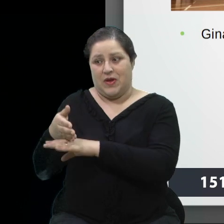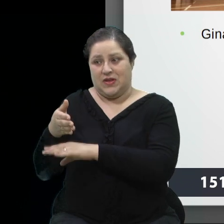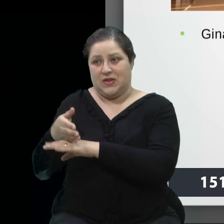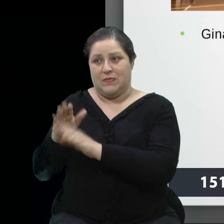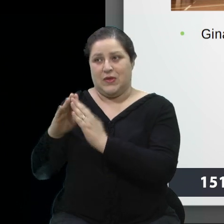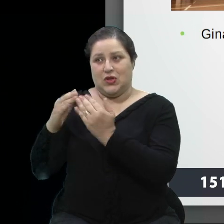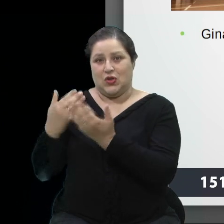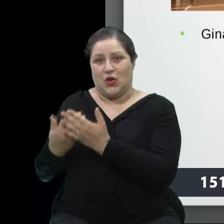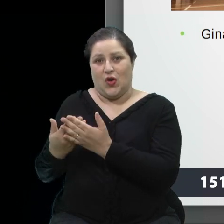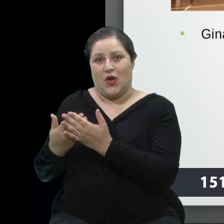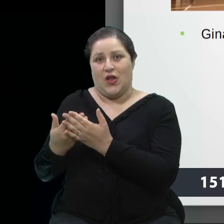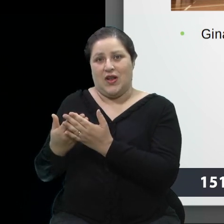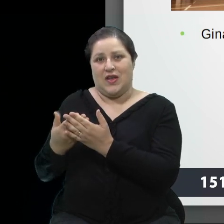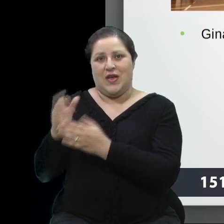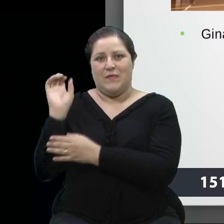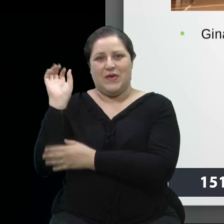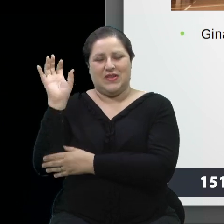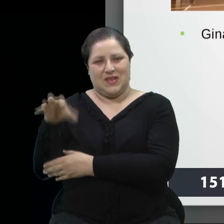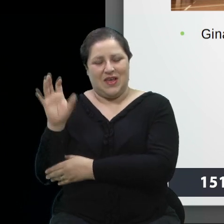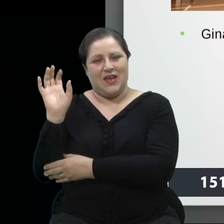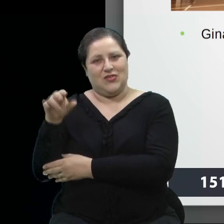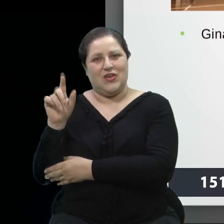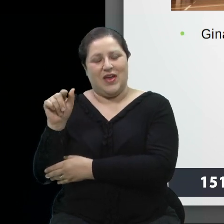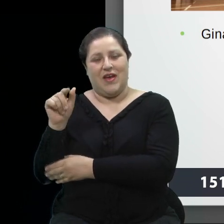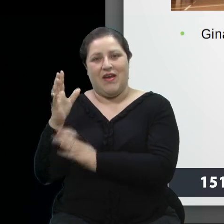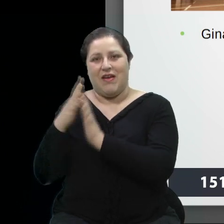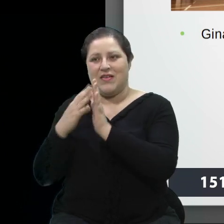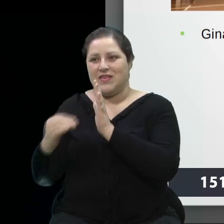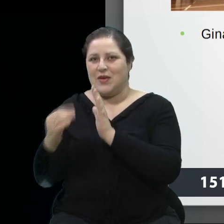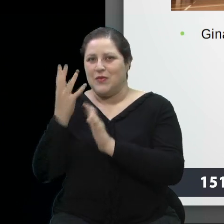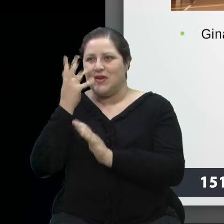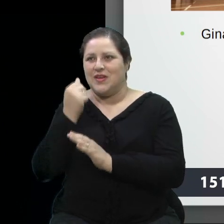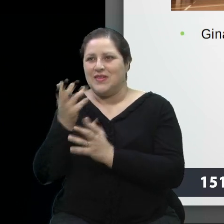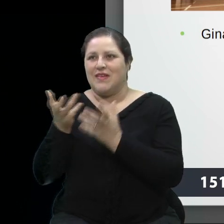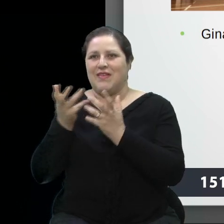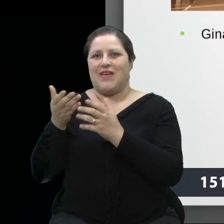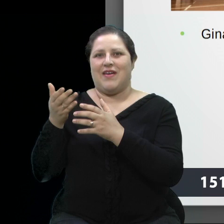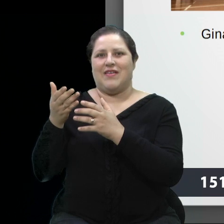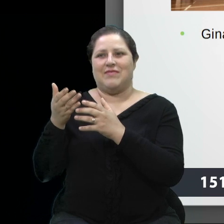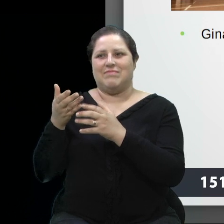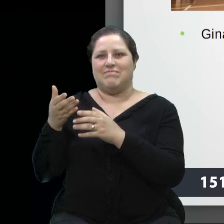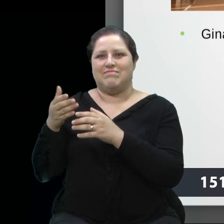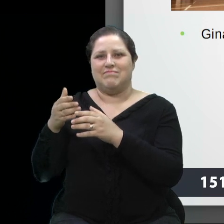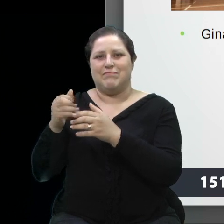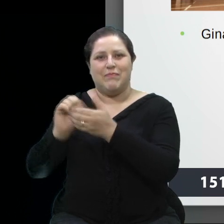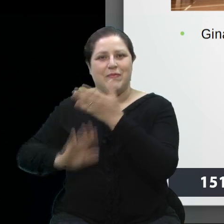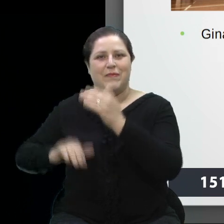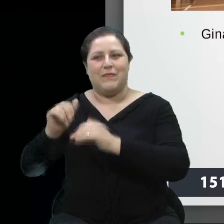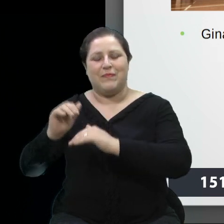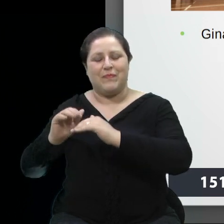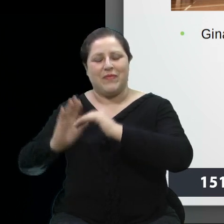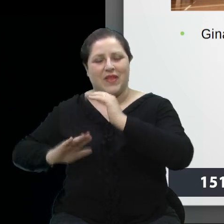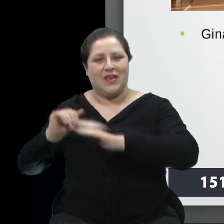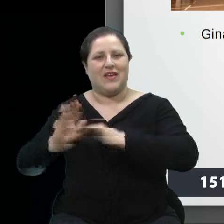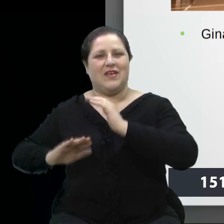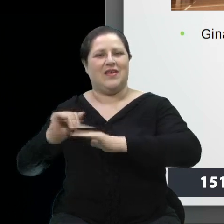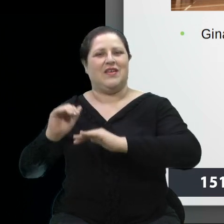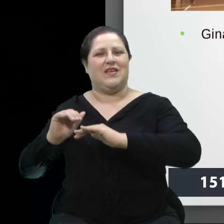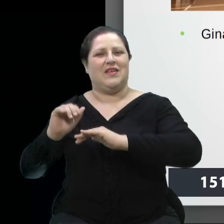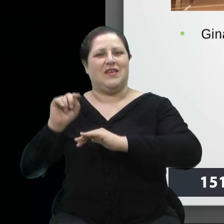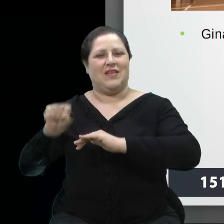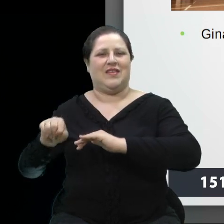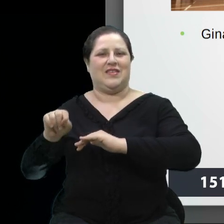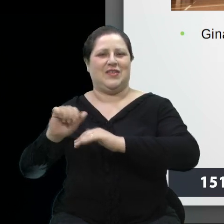acaba arrastando as crianças também para esse tipo de prática. Então, senhor presidente, eu tenho certeza